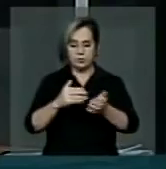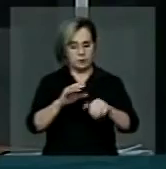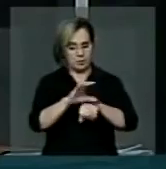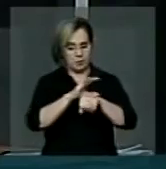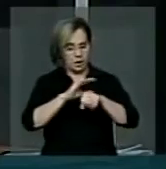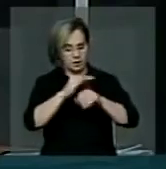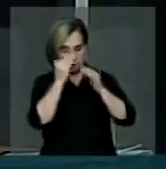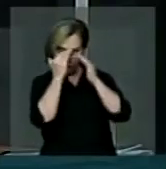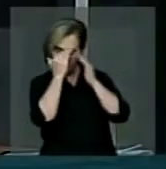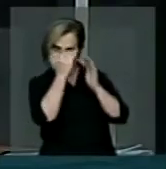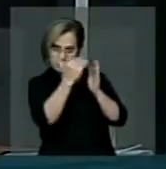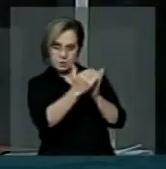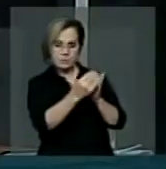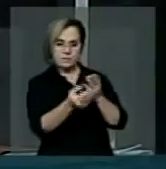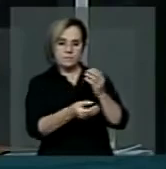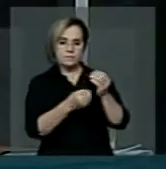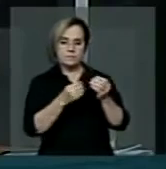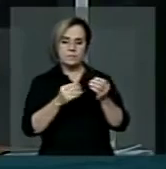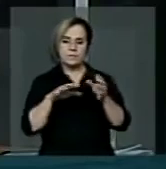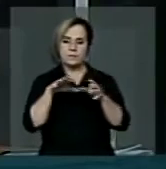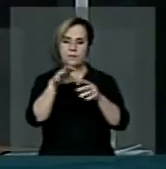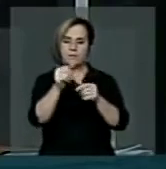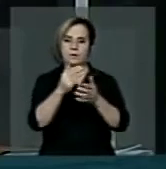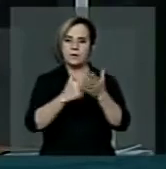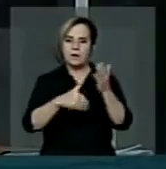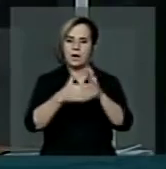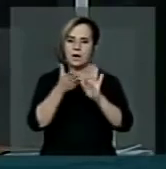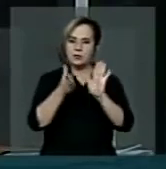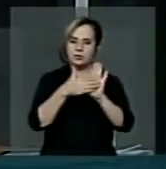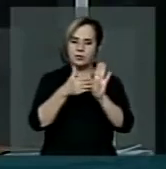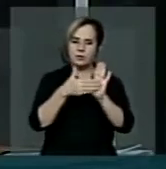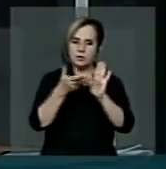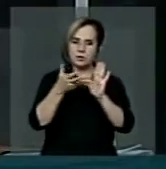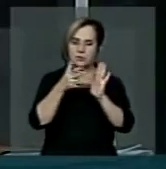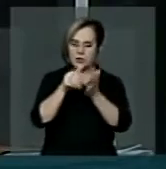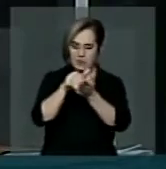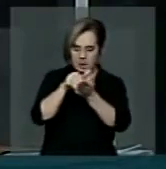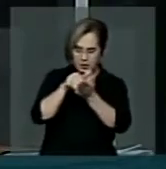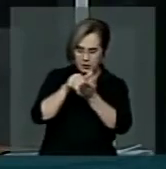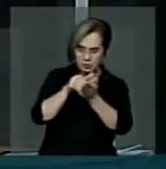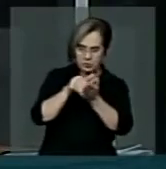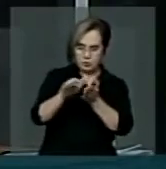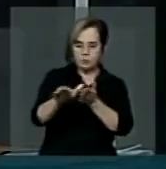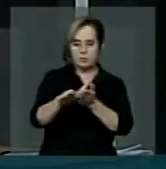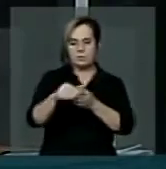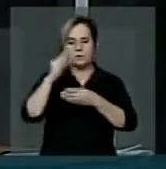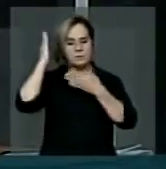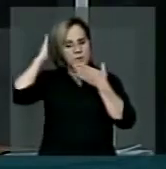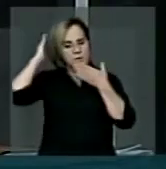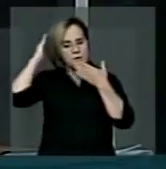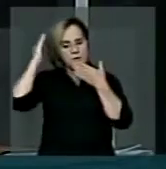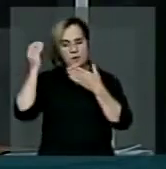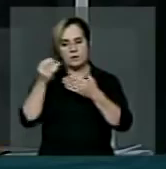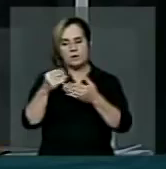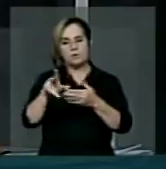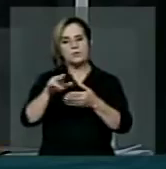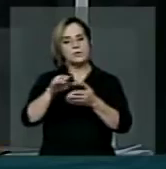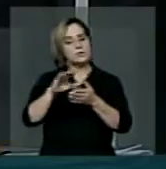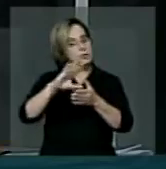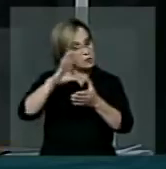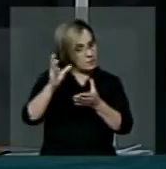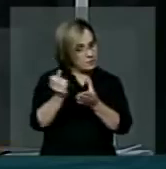mínimo, arquivar todas as proposições que pretendem suprimir ou negar aos povos